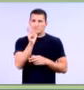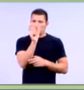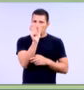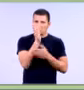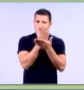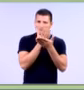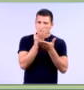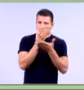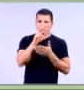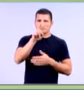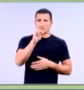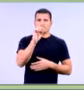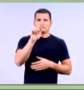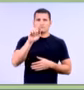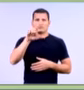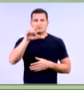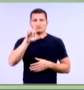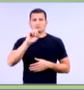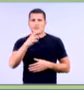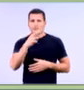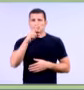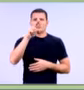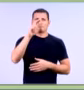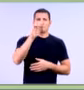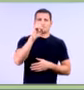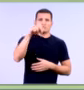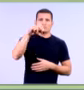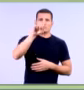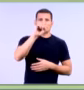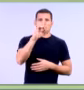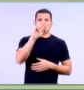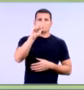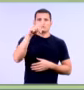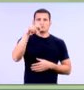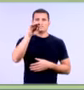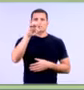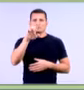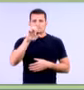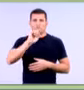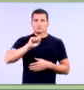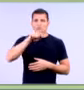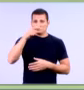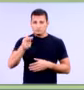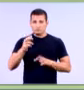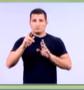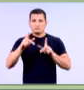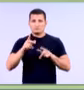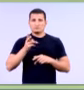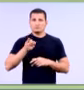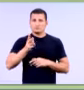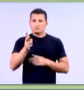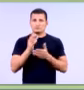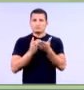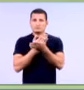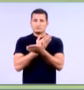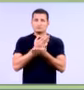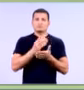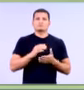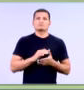vogal ou uma consoante e a seguinte for diferente, sempre a gente vai excluir o